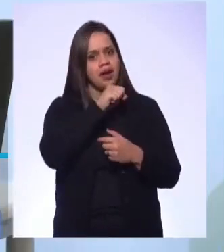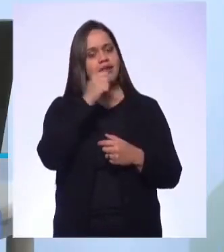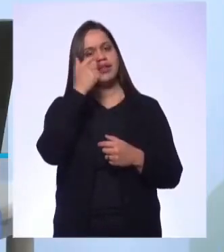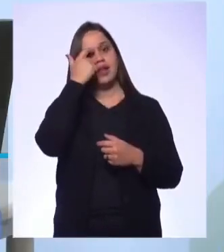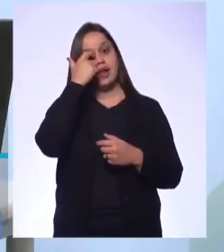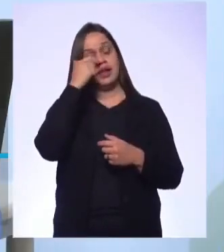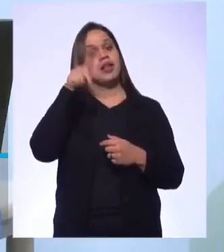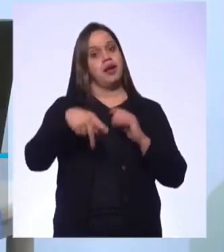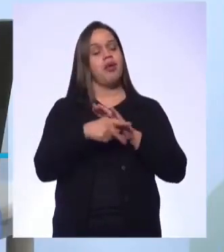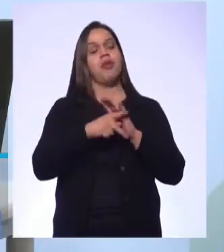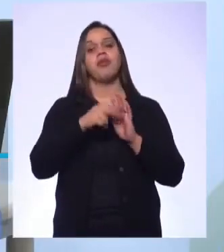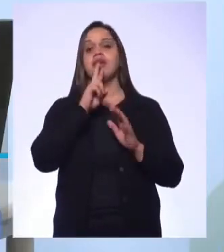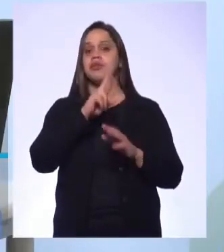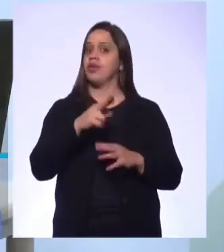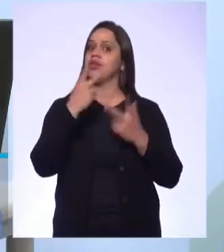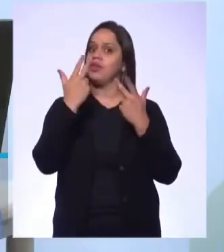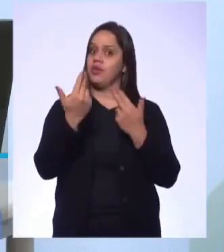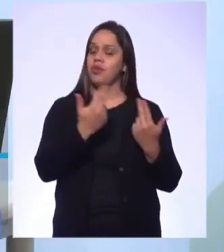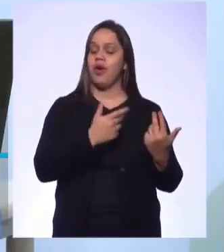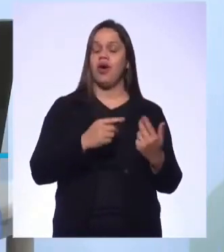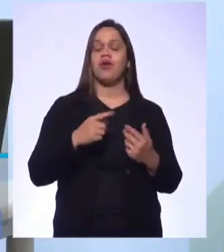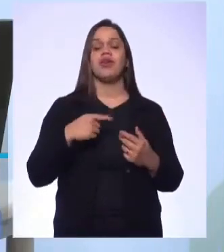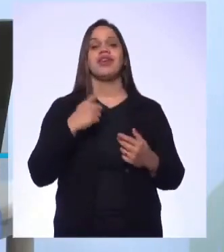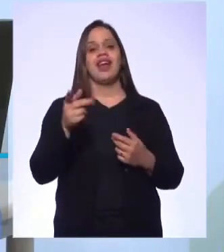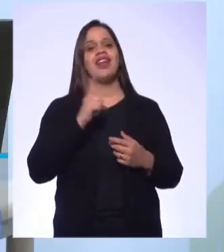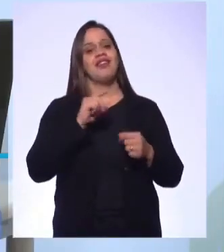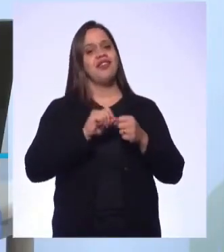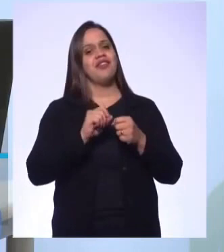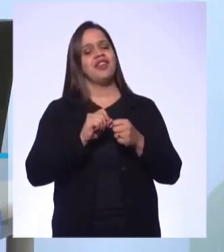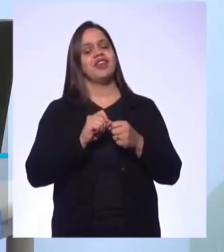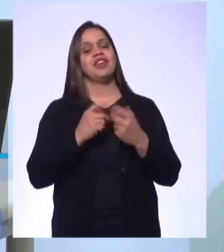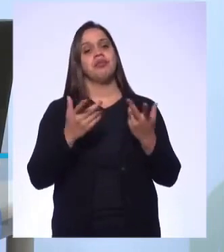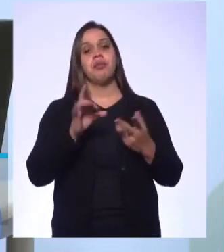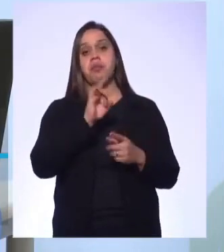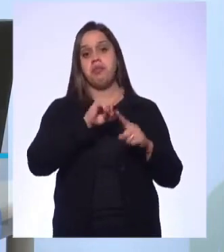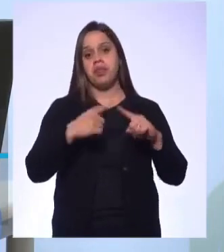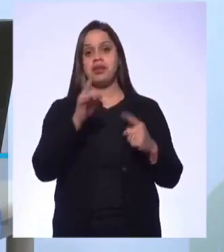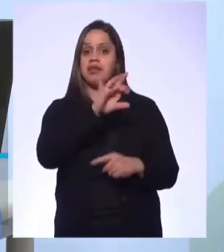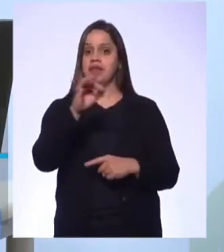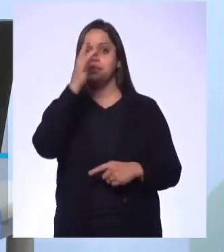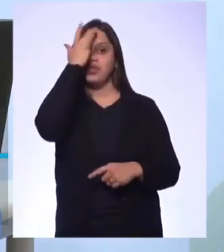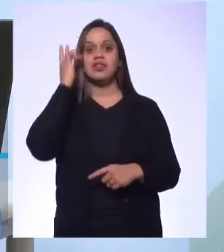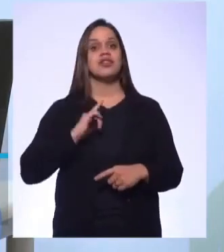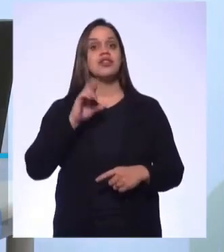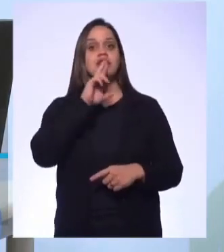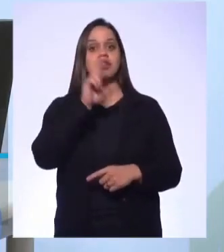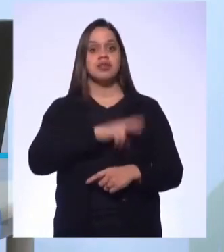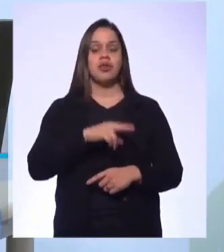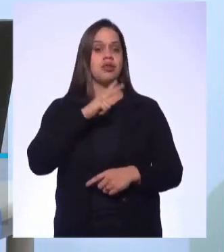na minha resposta. Então, eu falei, cada um vai ter uma resposta pessoal. Você vai analisar a gravura ao